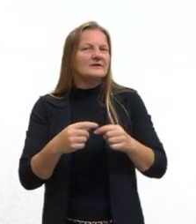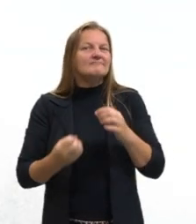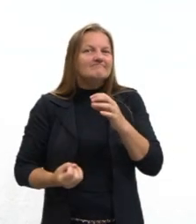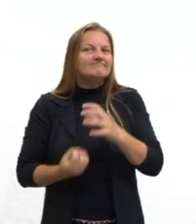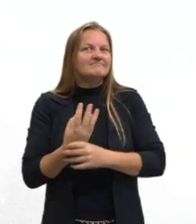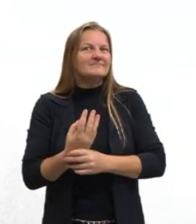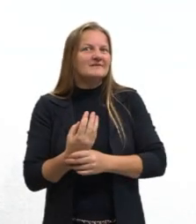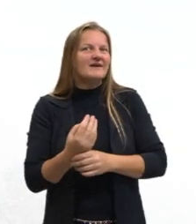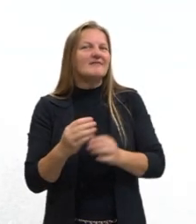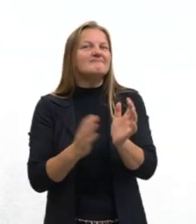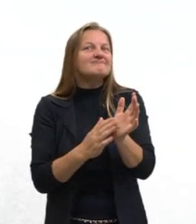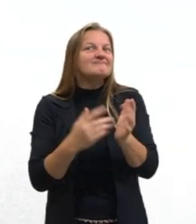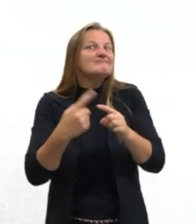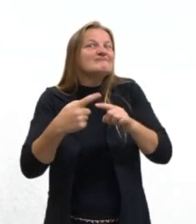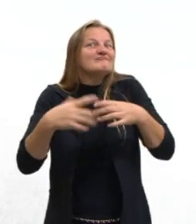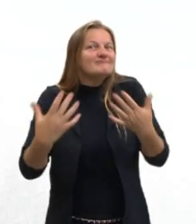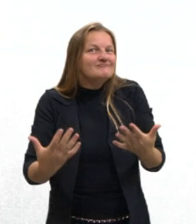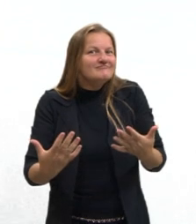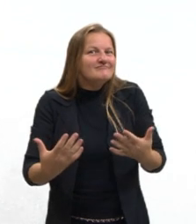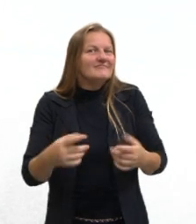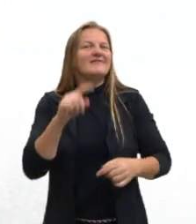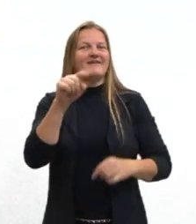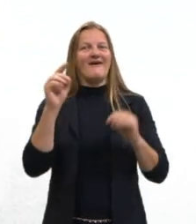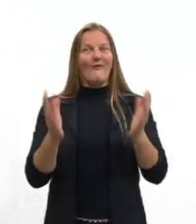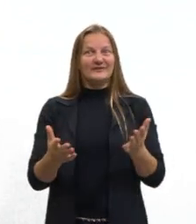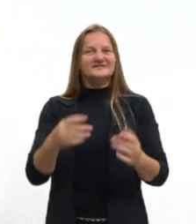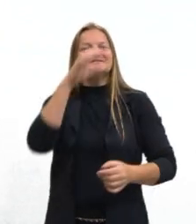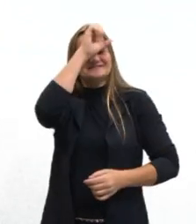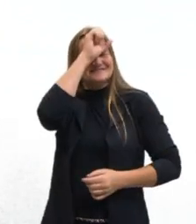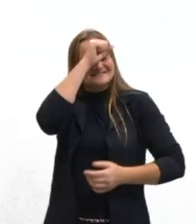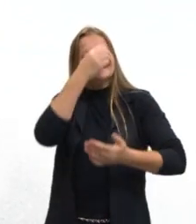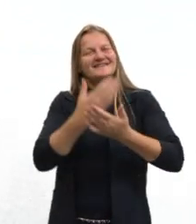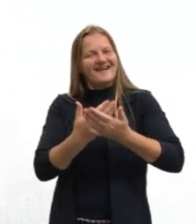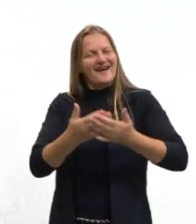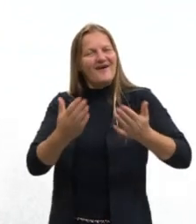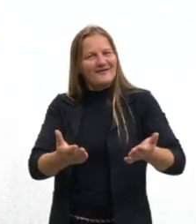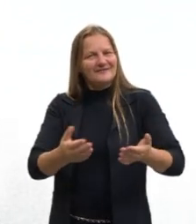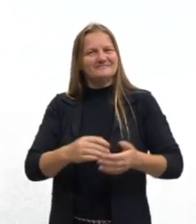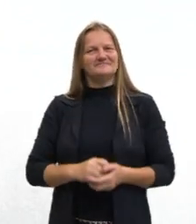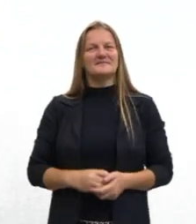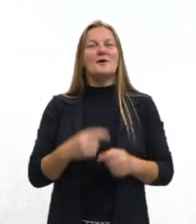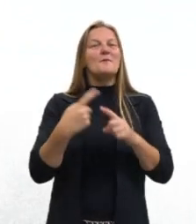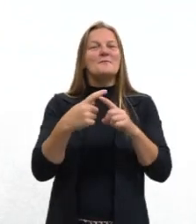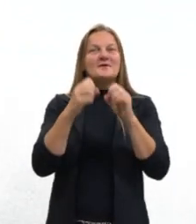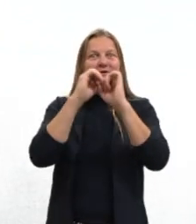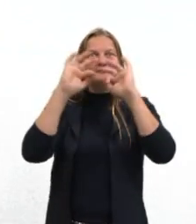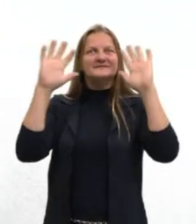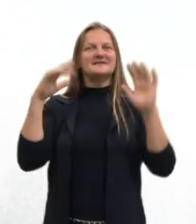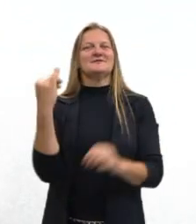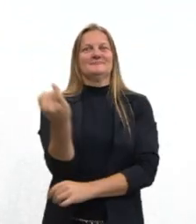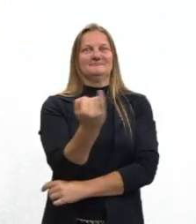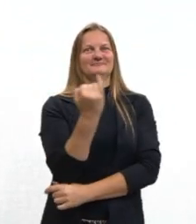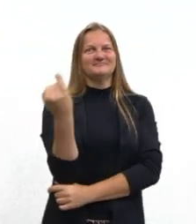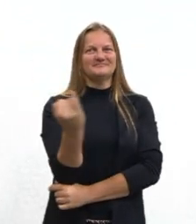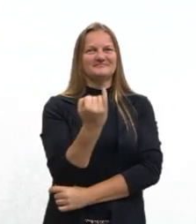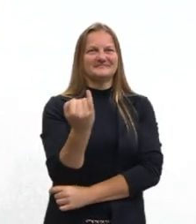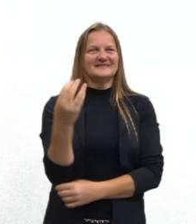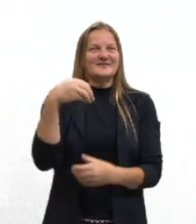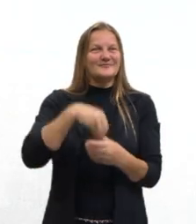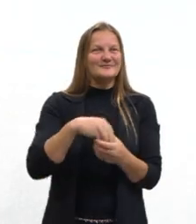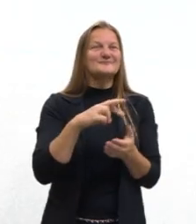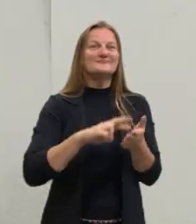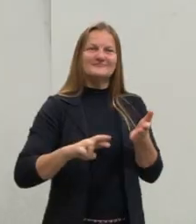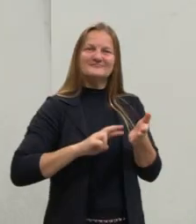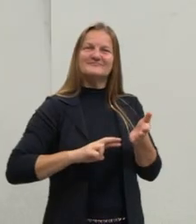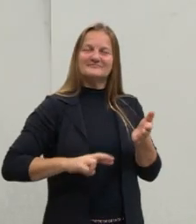existência é isso que a gente vai ver hoje E aí vamos entender porque que eles são tão essenciais né porque